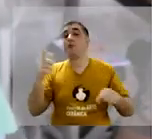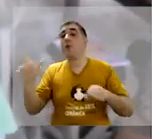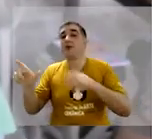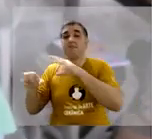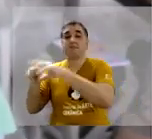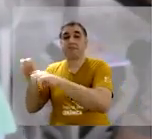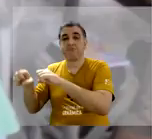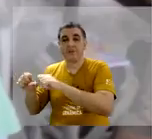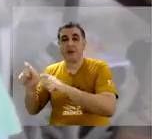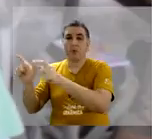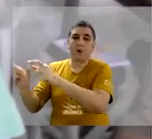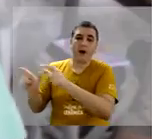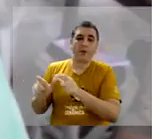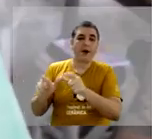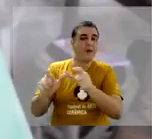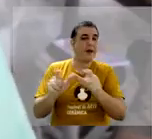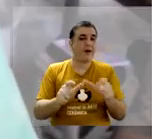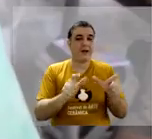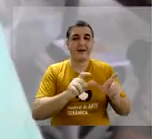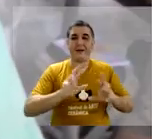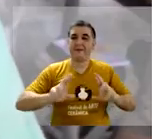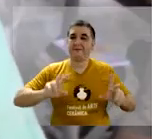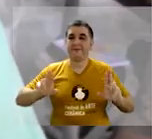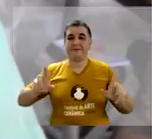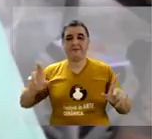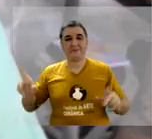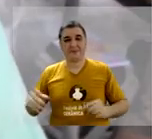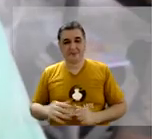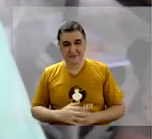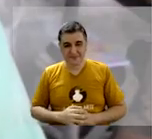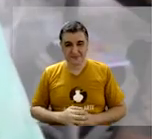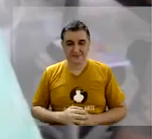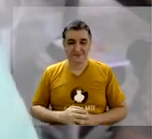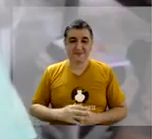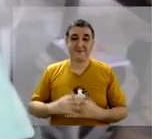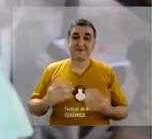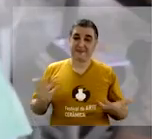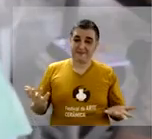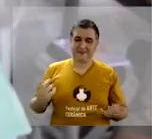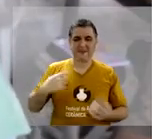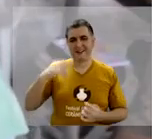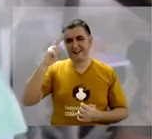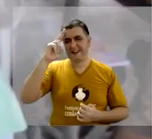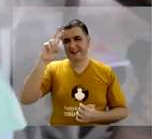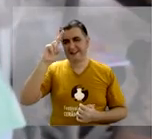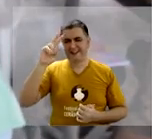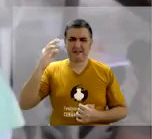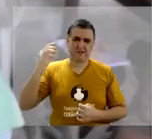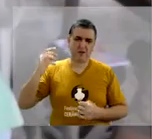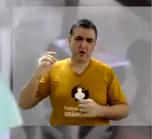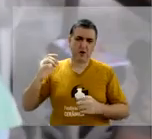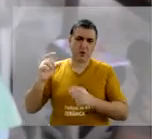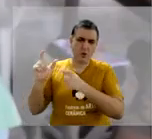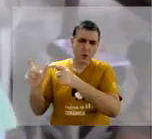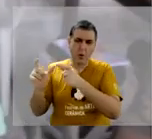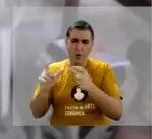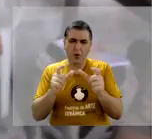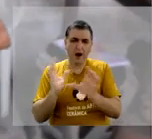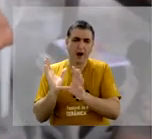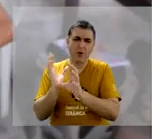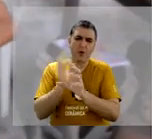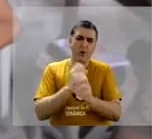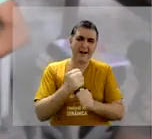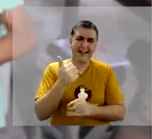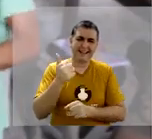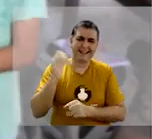para outro, depois para outro. Agora nós já estamos. Depois que eu passei desses tempos que eu faço, eu já me lembro bem de uns 10